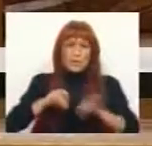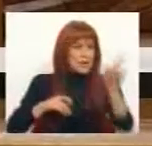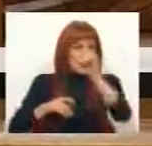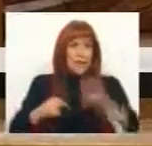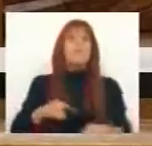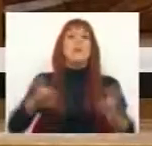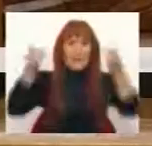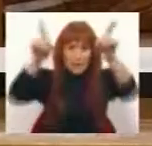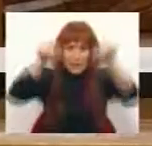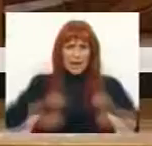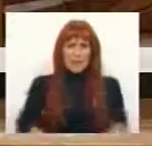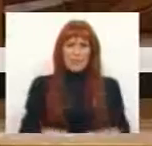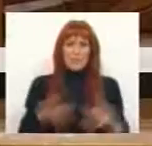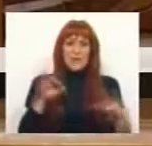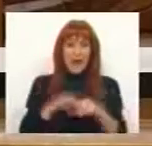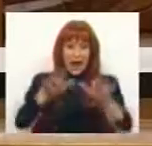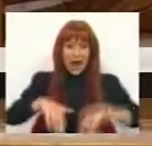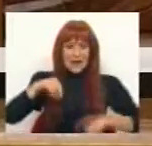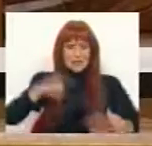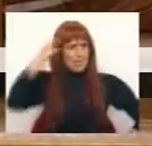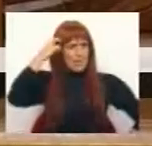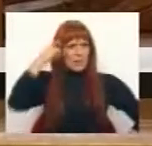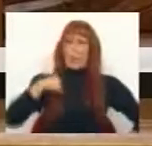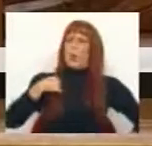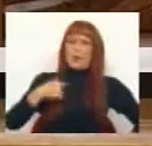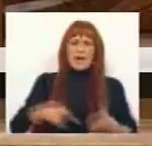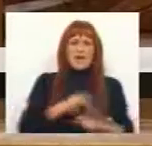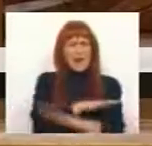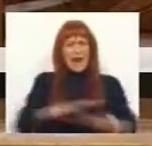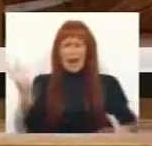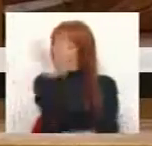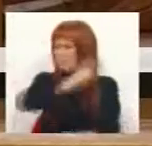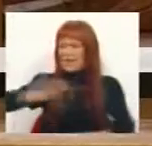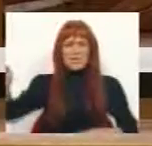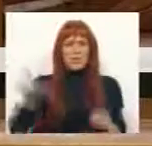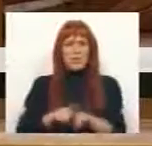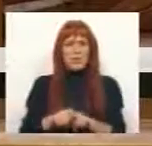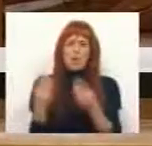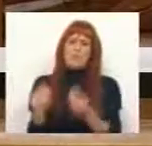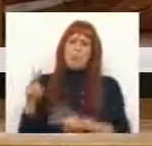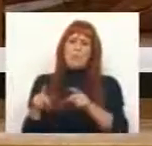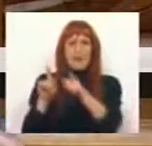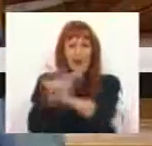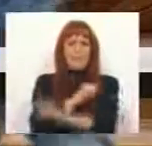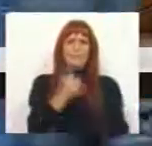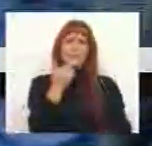passou, mas deviam também colocar esta Assembleia a pensar na necessidade de acabar de uma vez por todas com os paraísos fiscais. Muito obrigado.